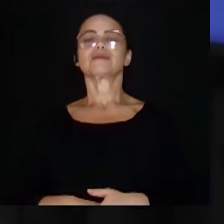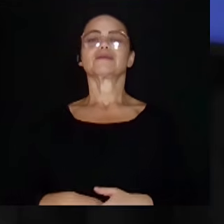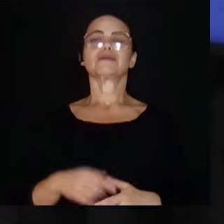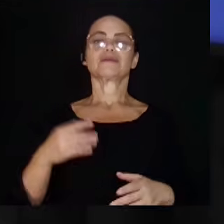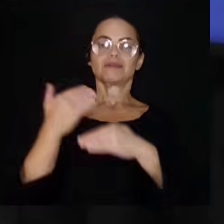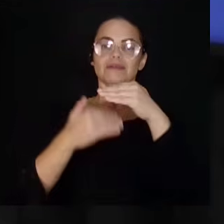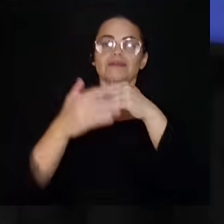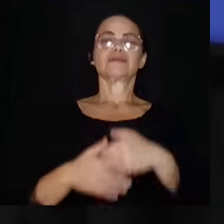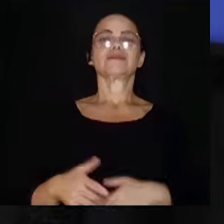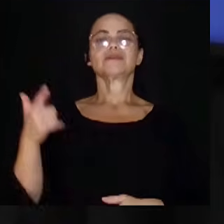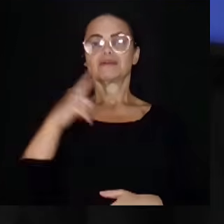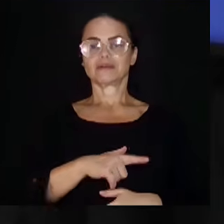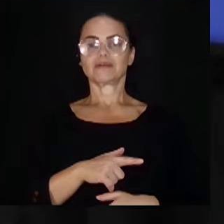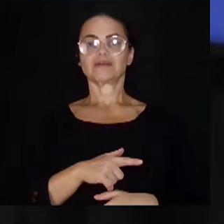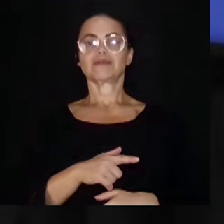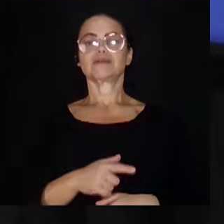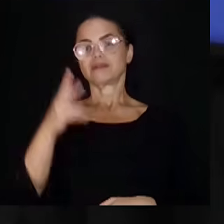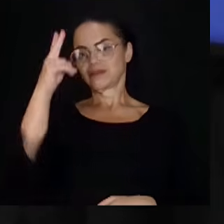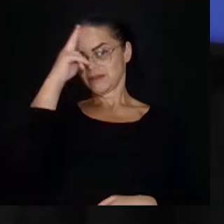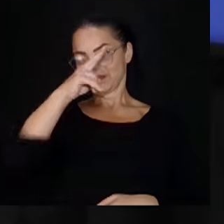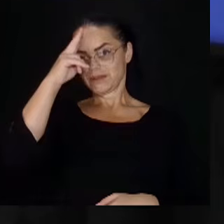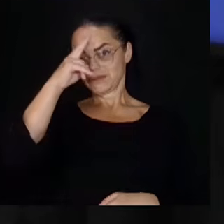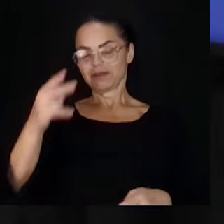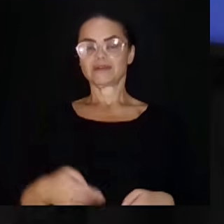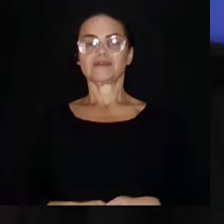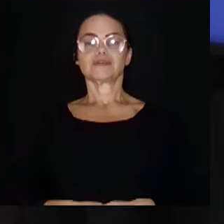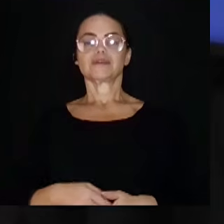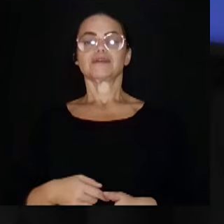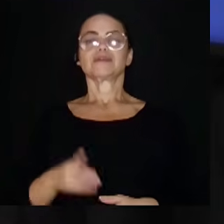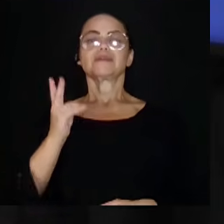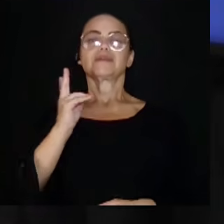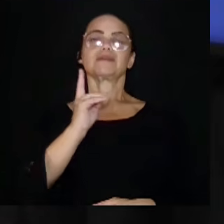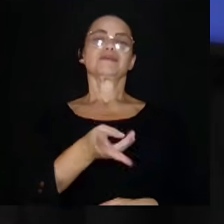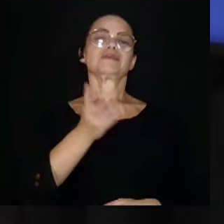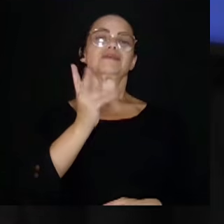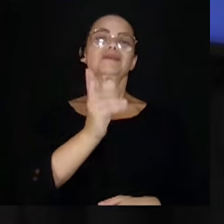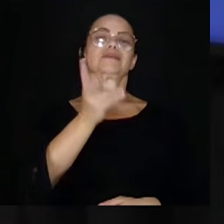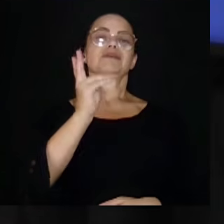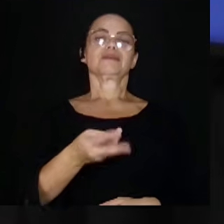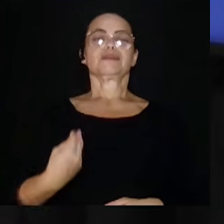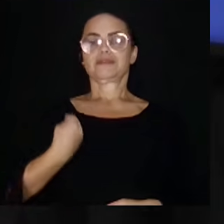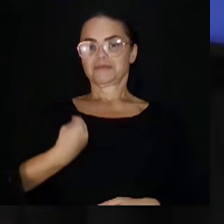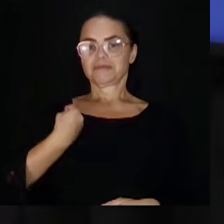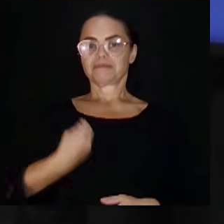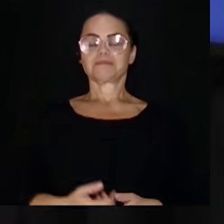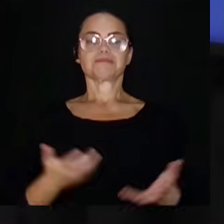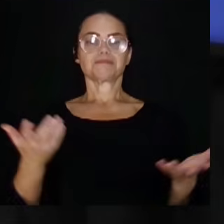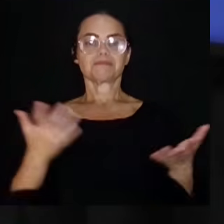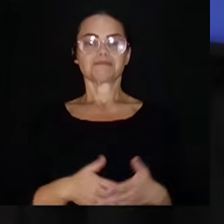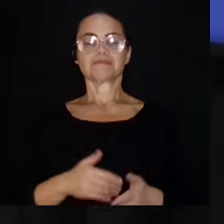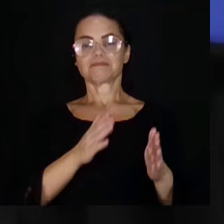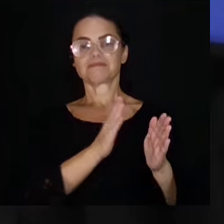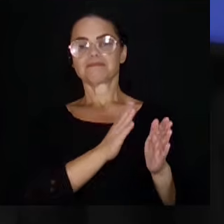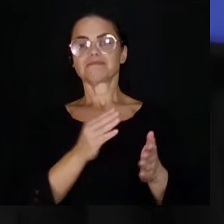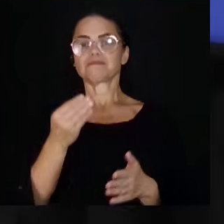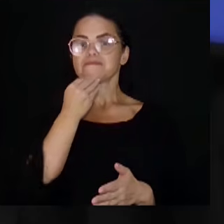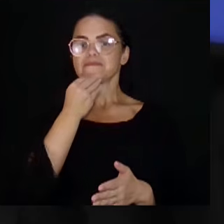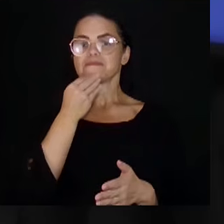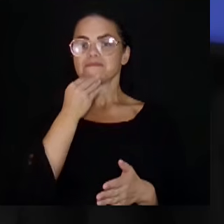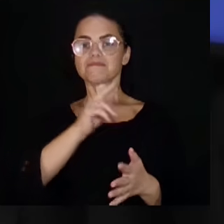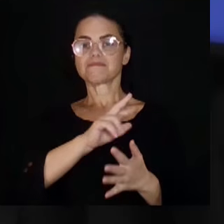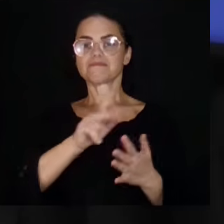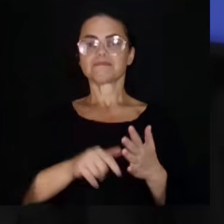um espaço de memória que permanecerá vivo. Nós criamos caminhos para que novas pessoas se vejam,